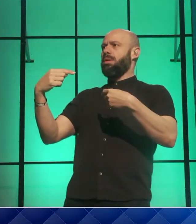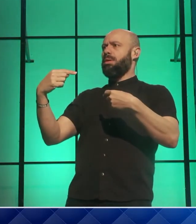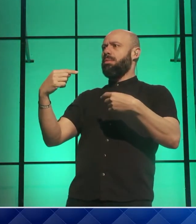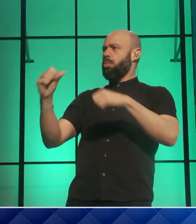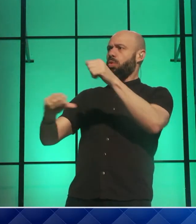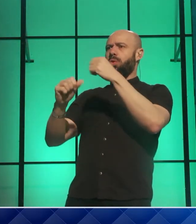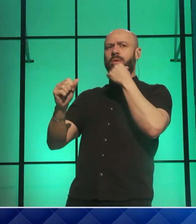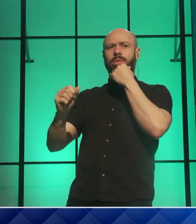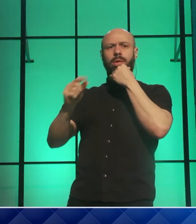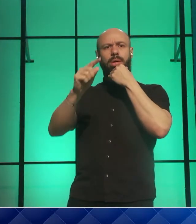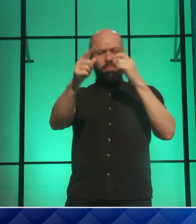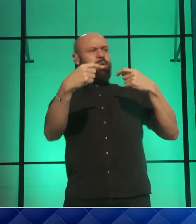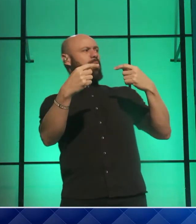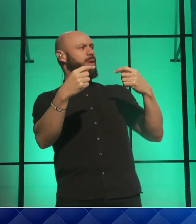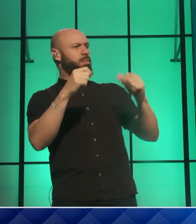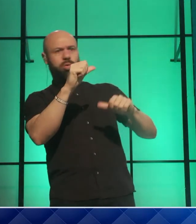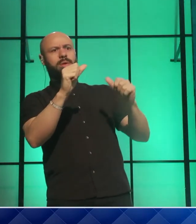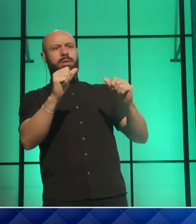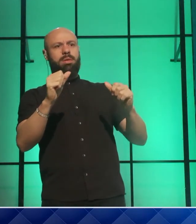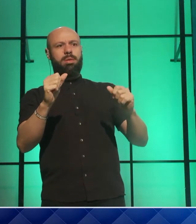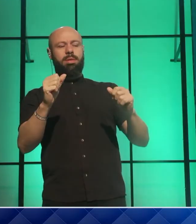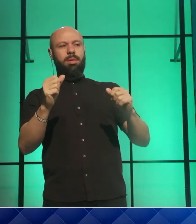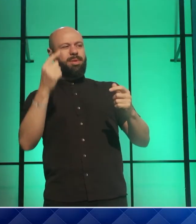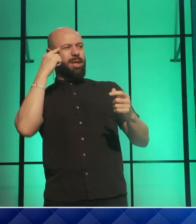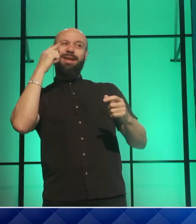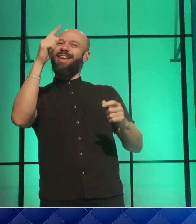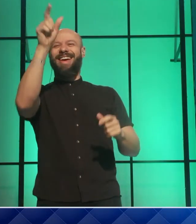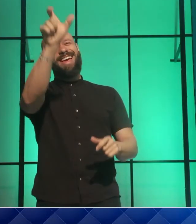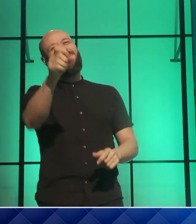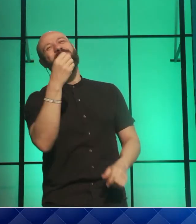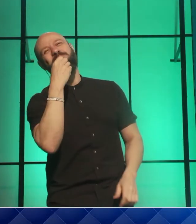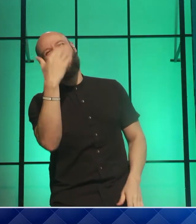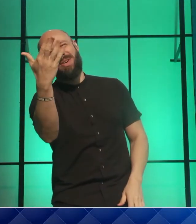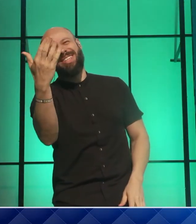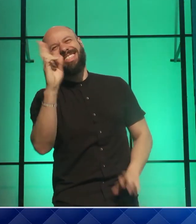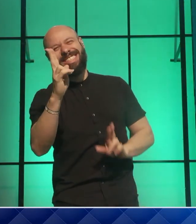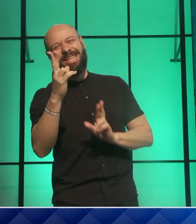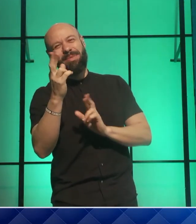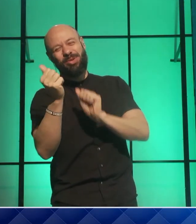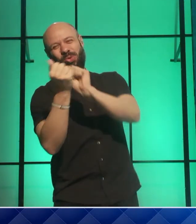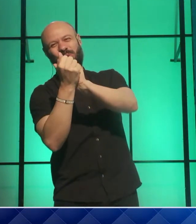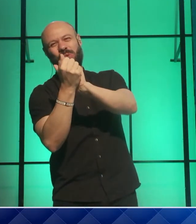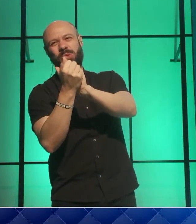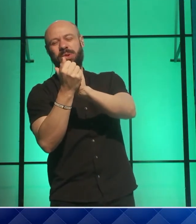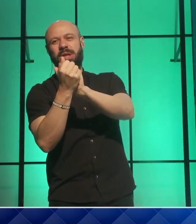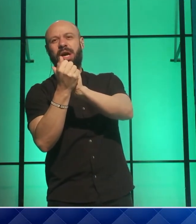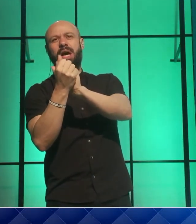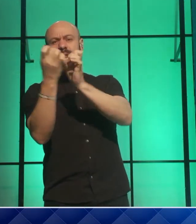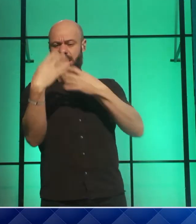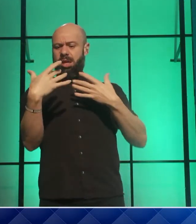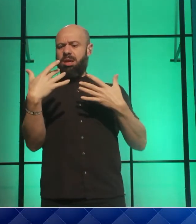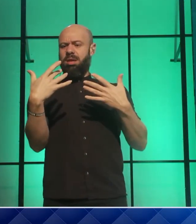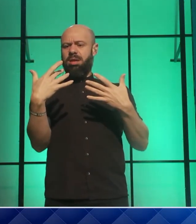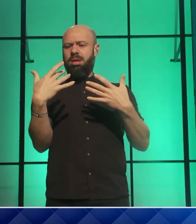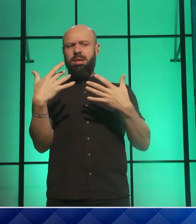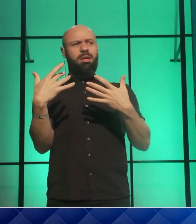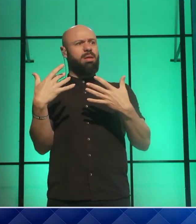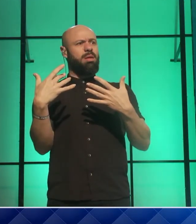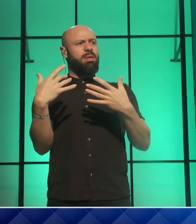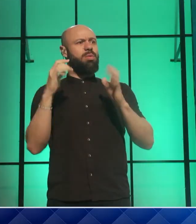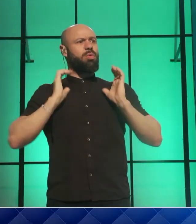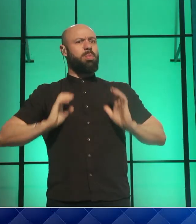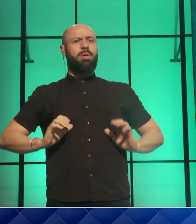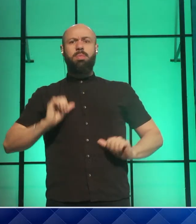Pessoas que você esperava que não, que estariam com você, andariam com você, e simplesmente muda.